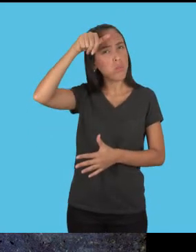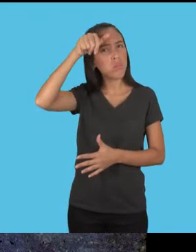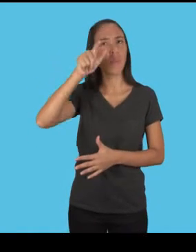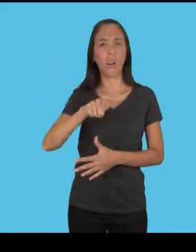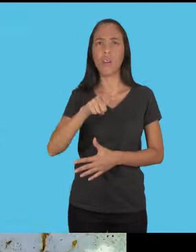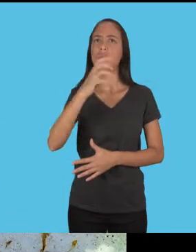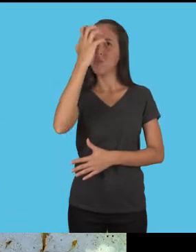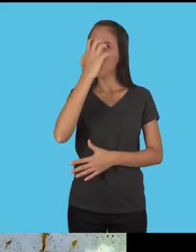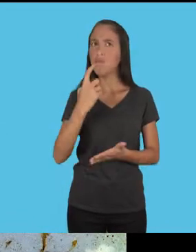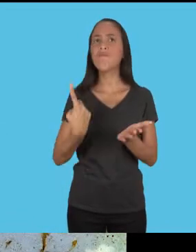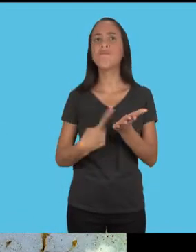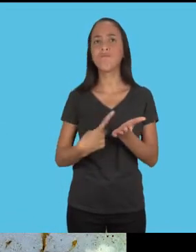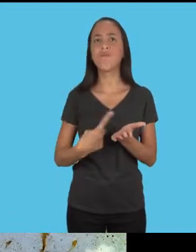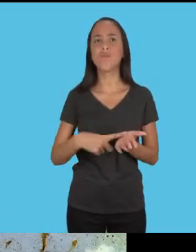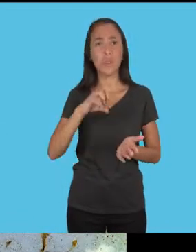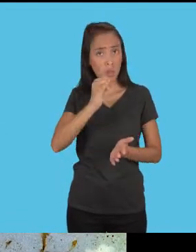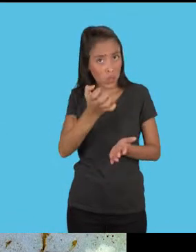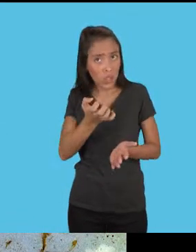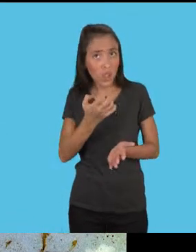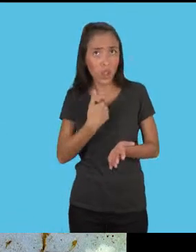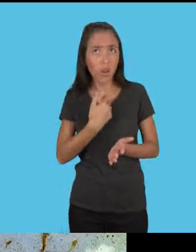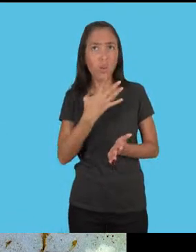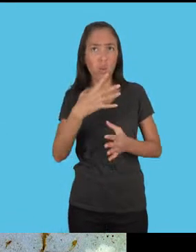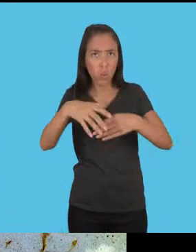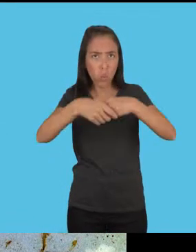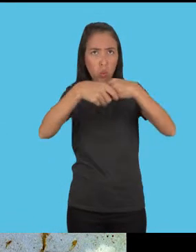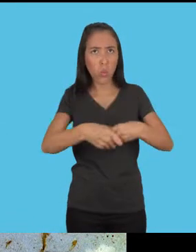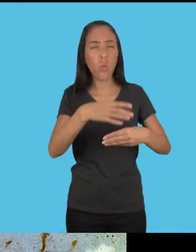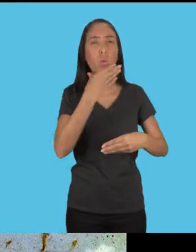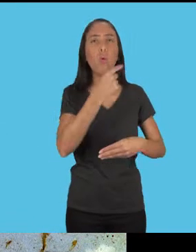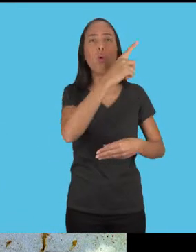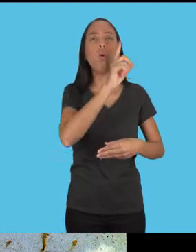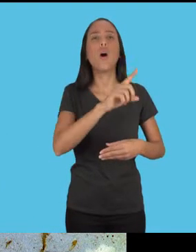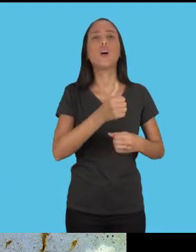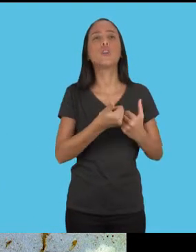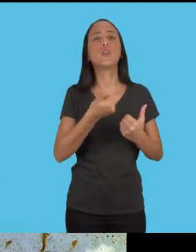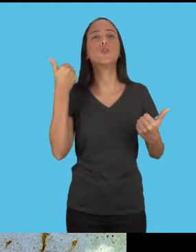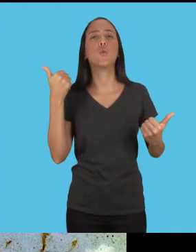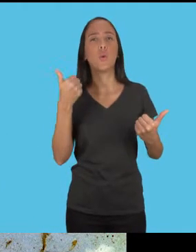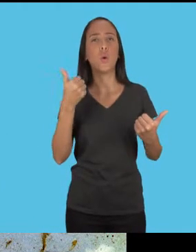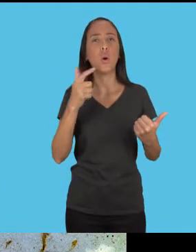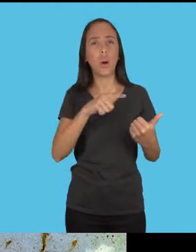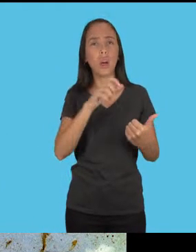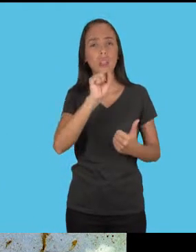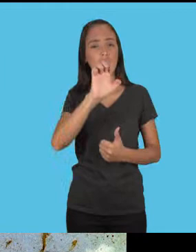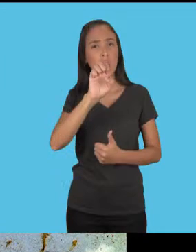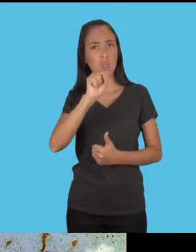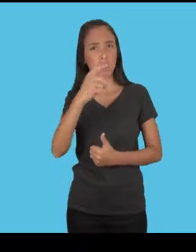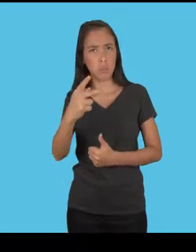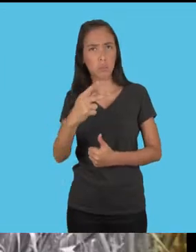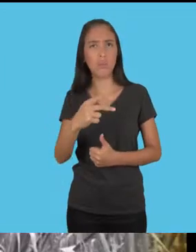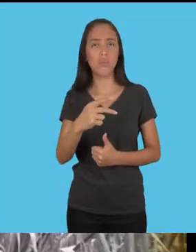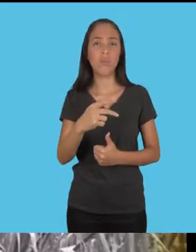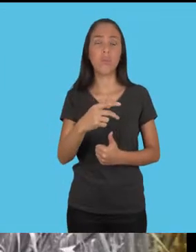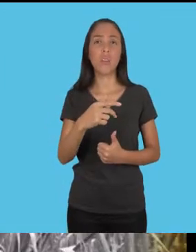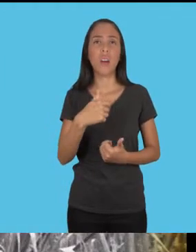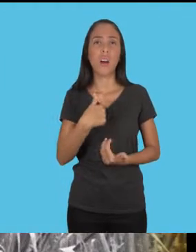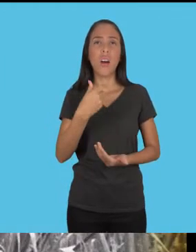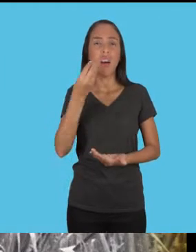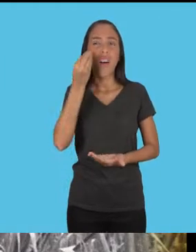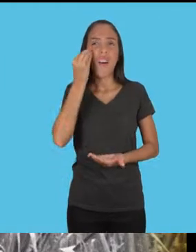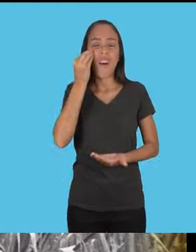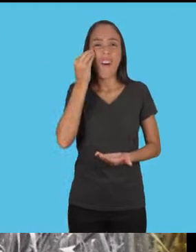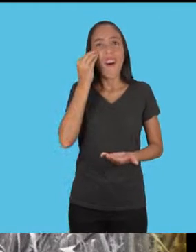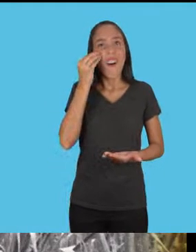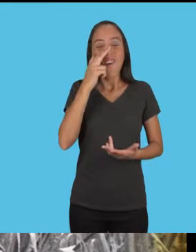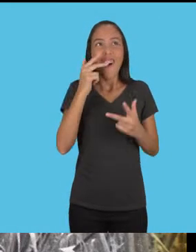sério. Se você quiser, eu te apresento ao diretor do programa do CESP. Um pouco no espírito de aventura, um pouco na vontade